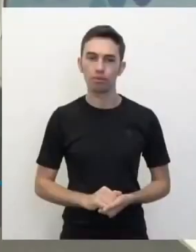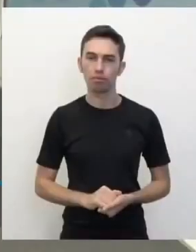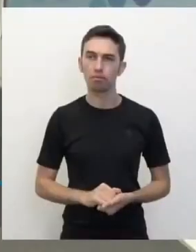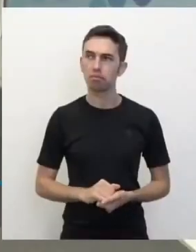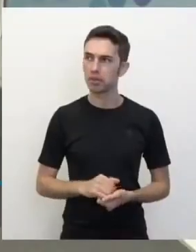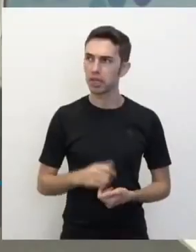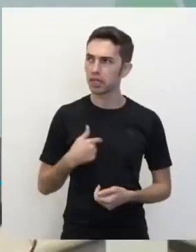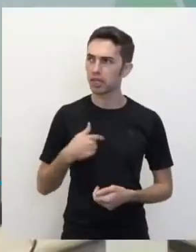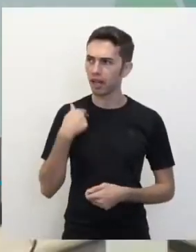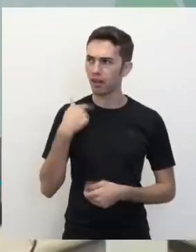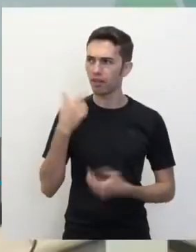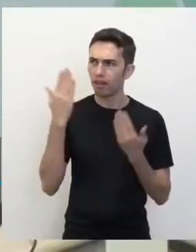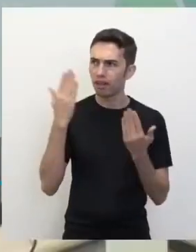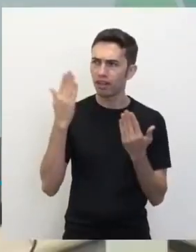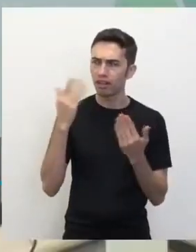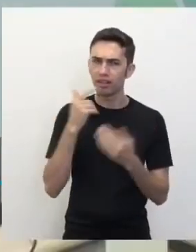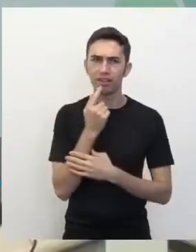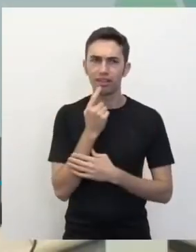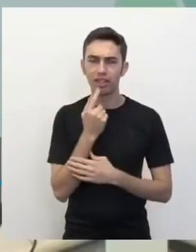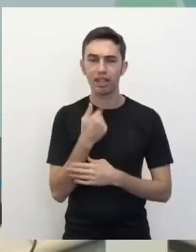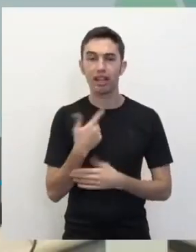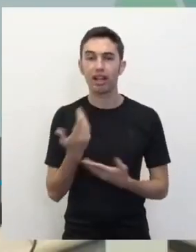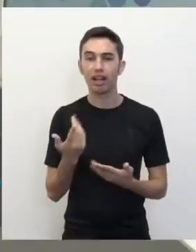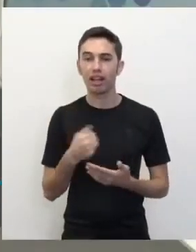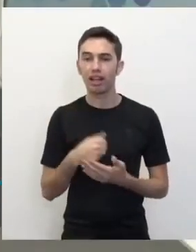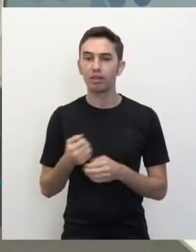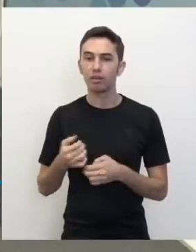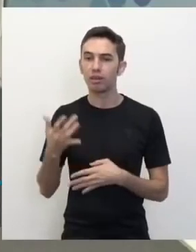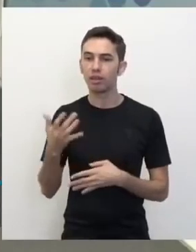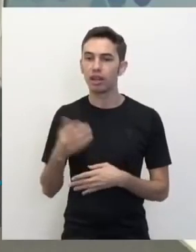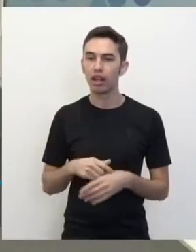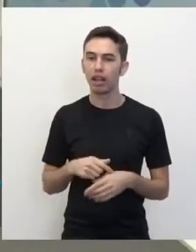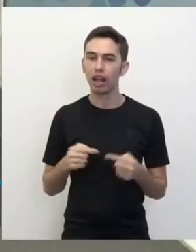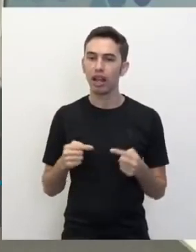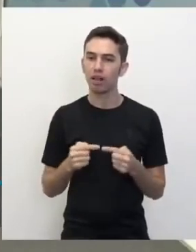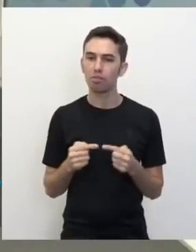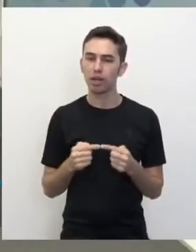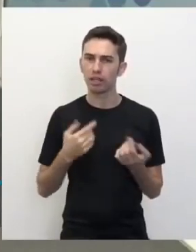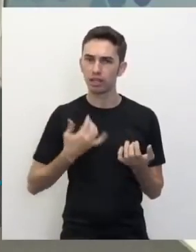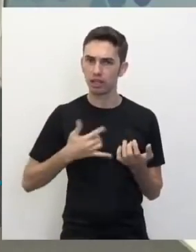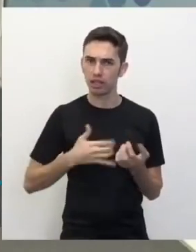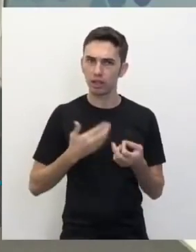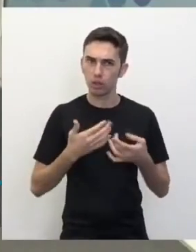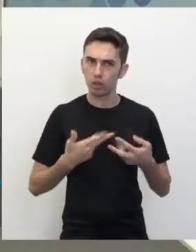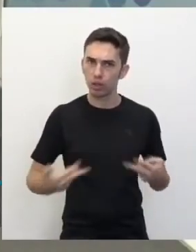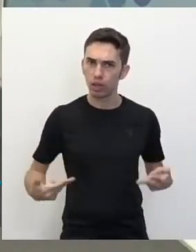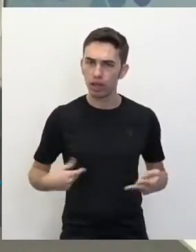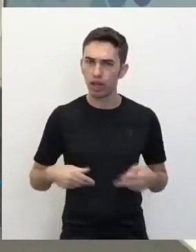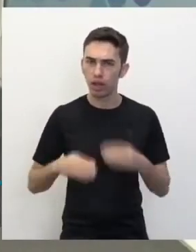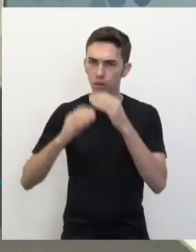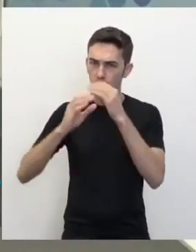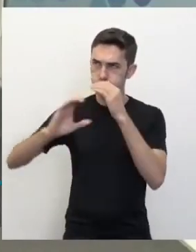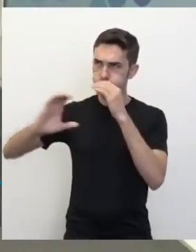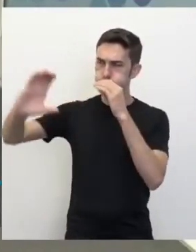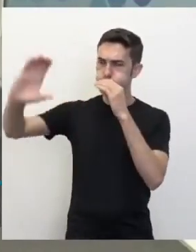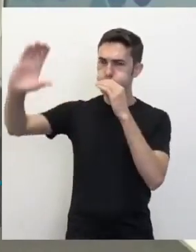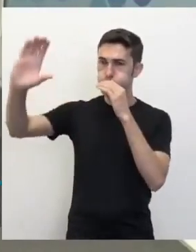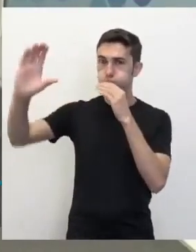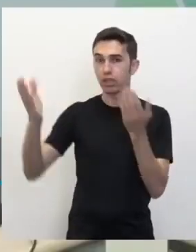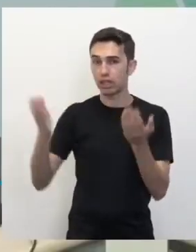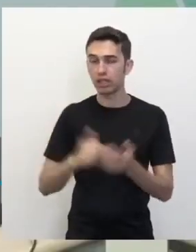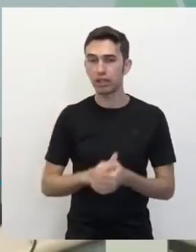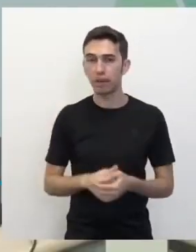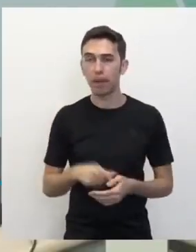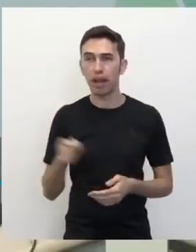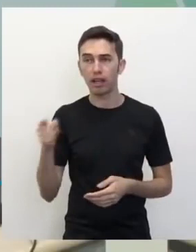Nossa, esse até eu fiquei na dúvida. Curto ou longo? Aqui, E se eu disser o instrumento musical, será que ajuda? Era um berrante. aqui Ou colocaram